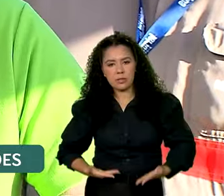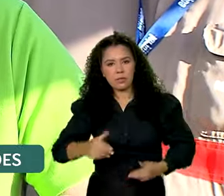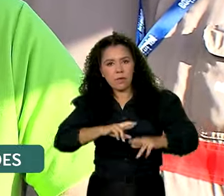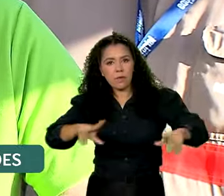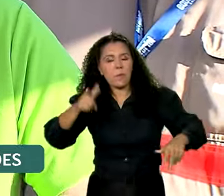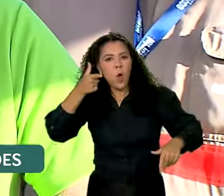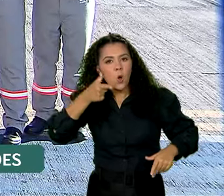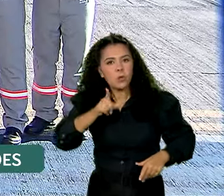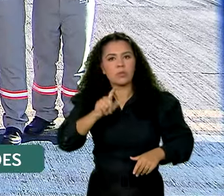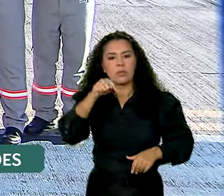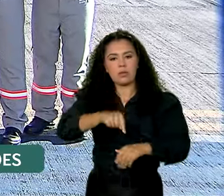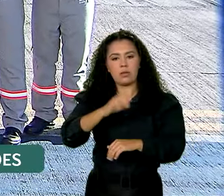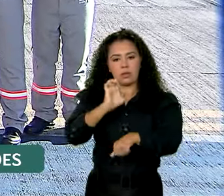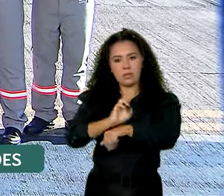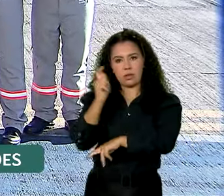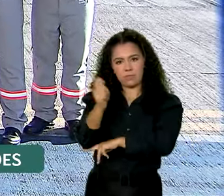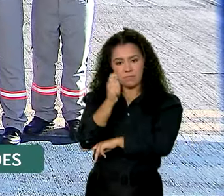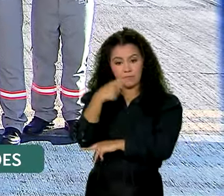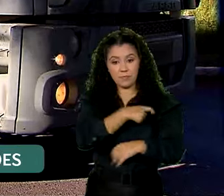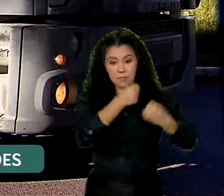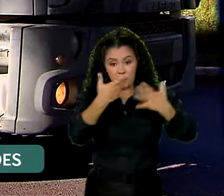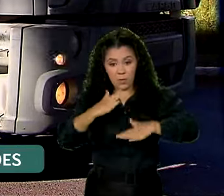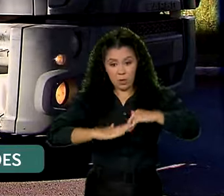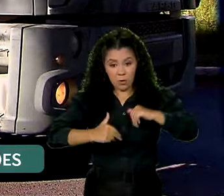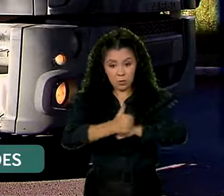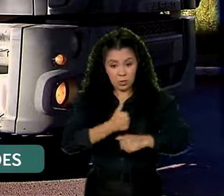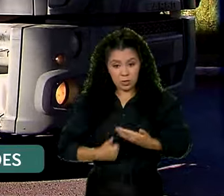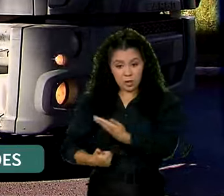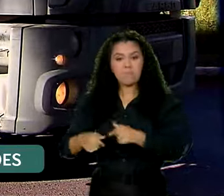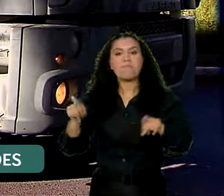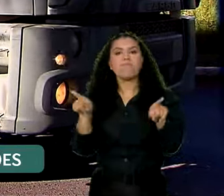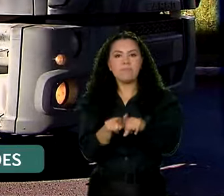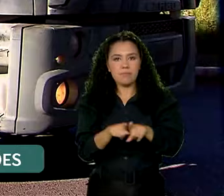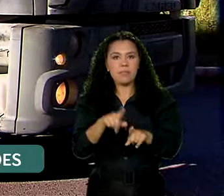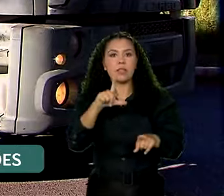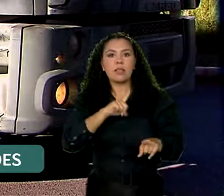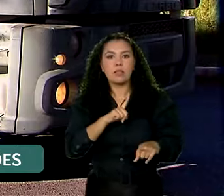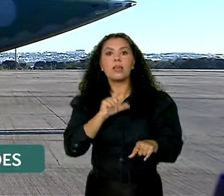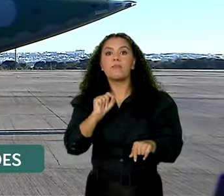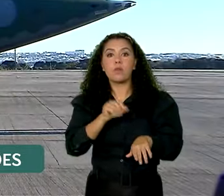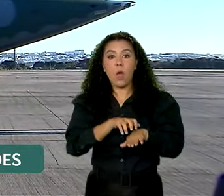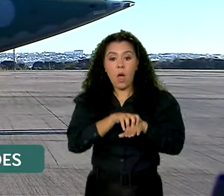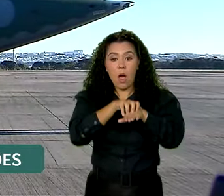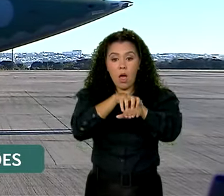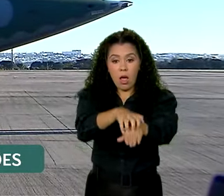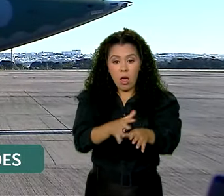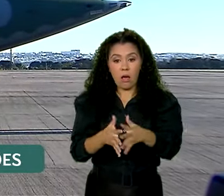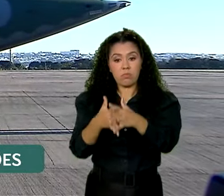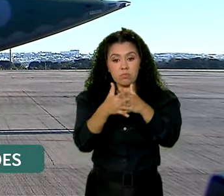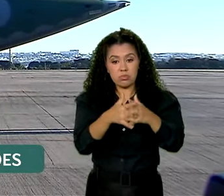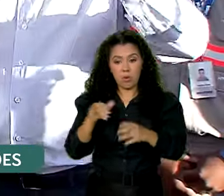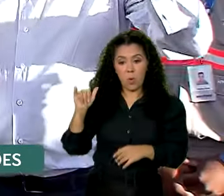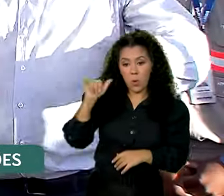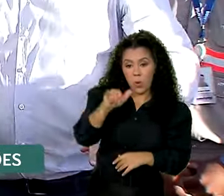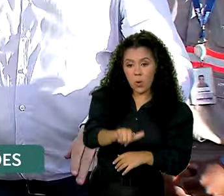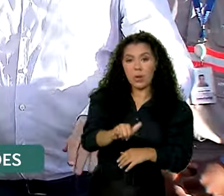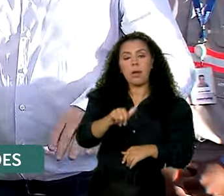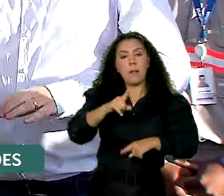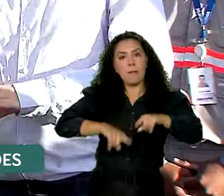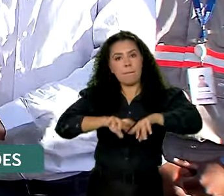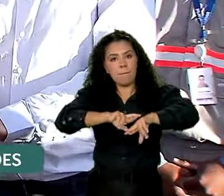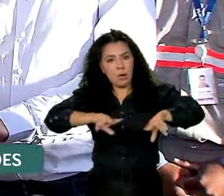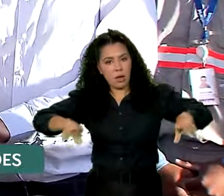Grande do Sul. Além dos profissionais, também foram enviadas 2,5 toneladas de equipamentos. Assim que a